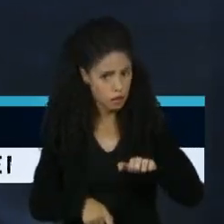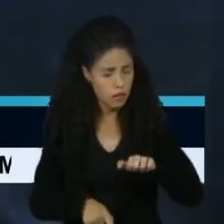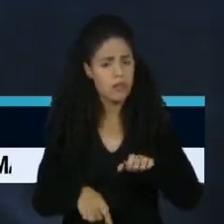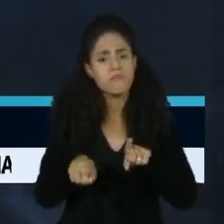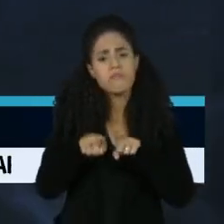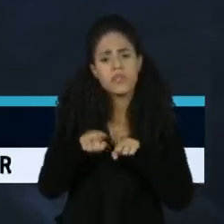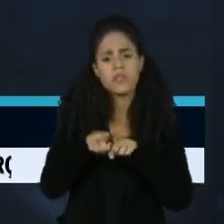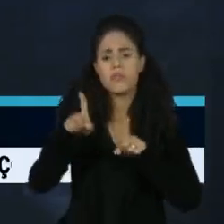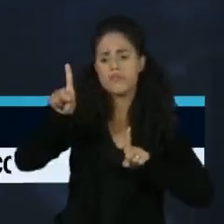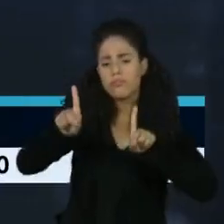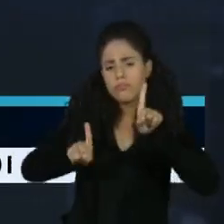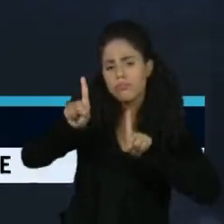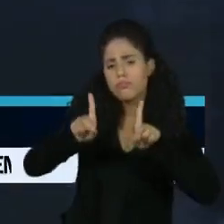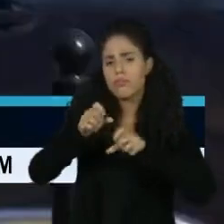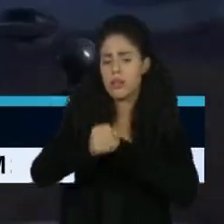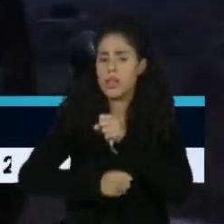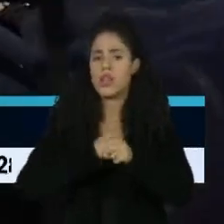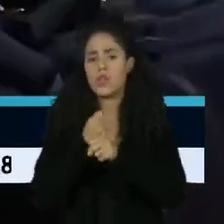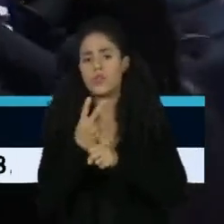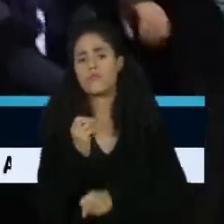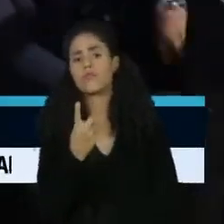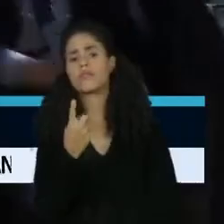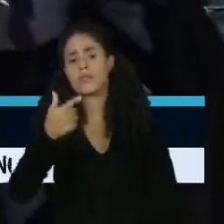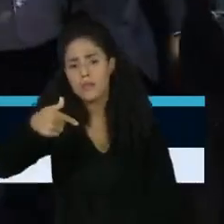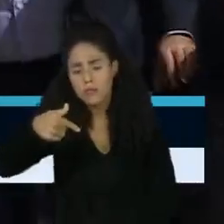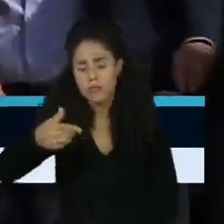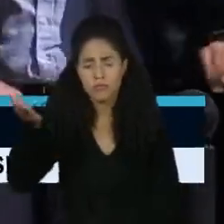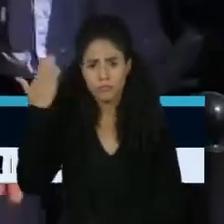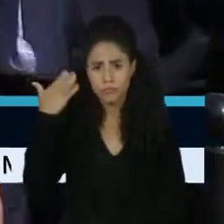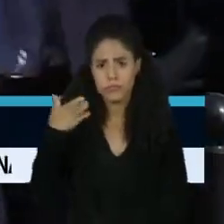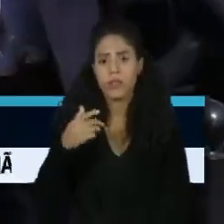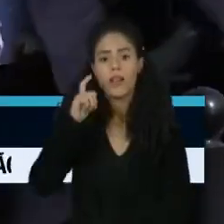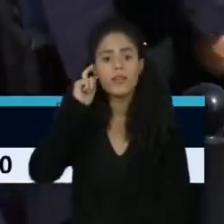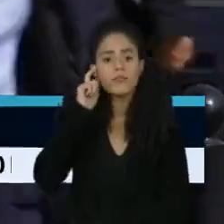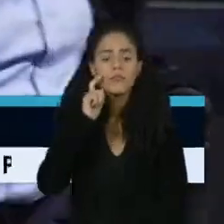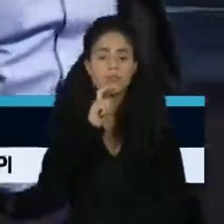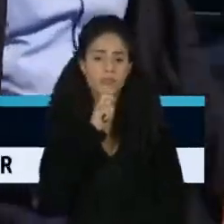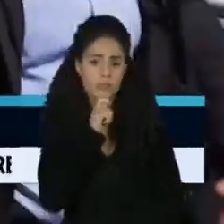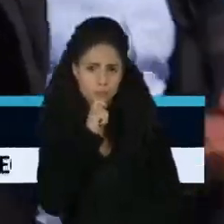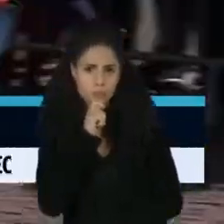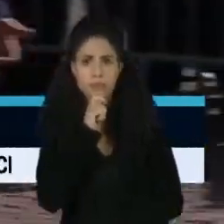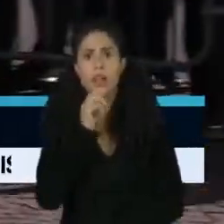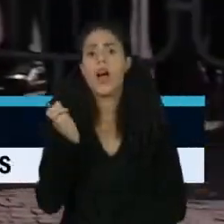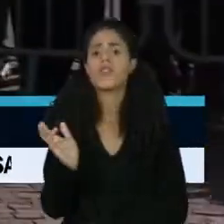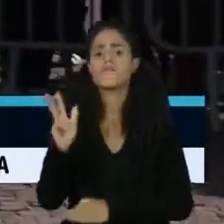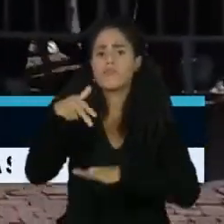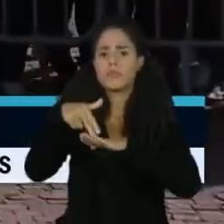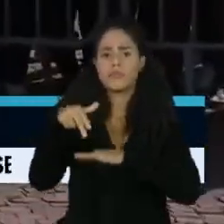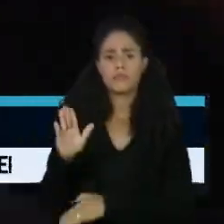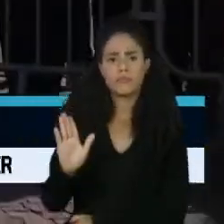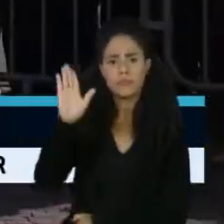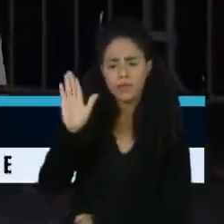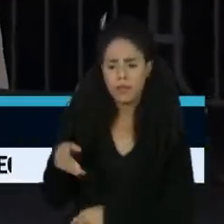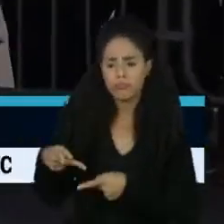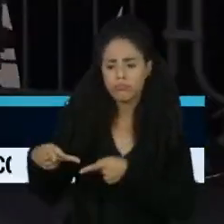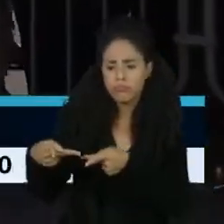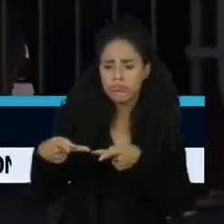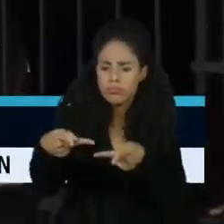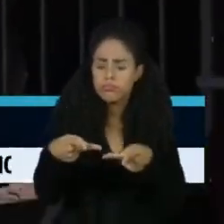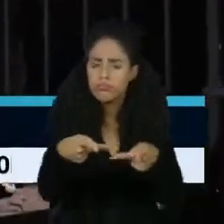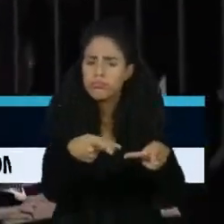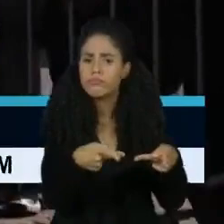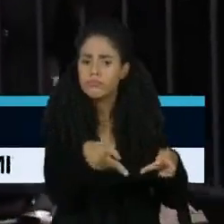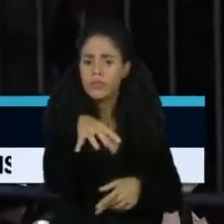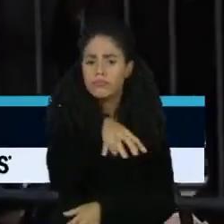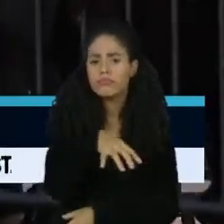reeditar a disputa de 2017 é Emmanuel macron amanheceu em campanha visitou cidades do Norte